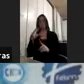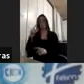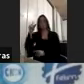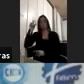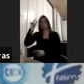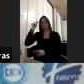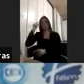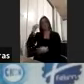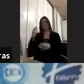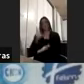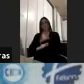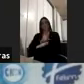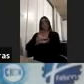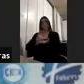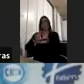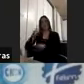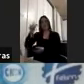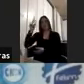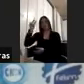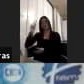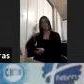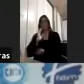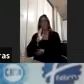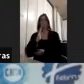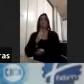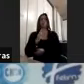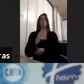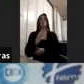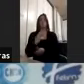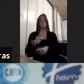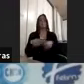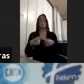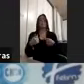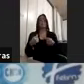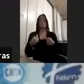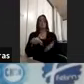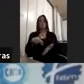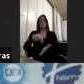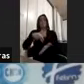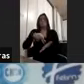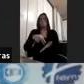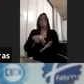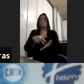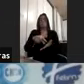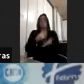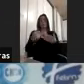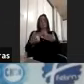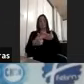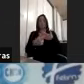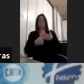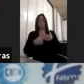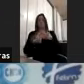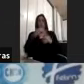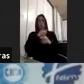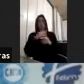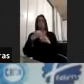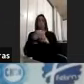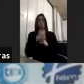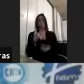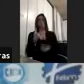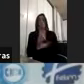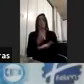na contrapartida, a empresa precisava ter ações sociais, incluindo essas ações a manutenção de empregos. E